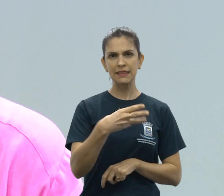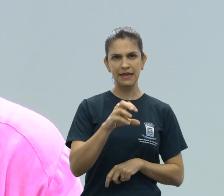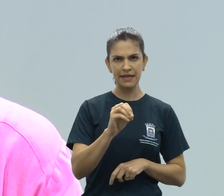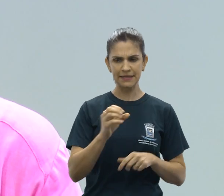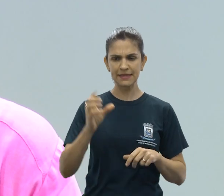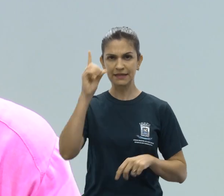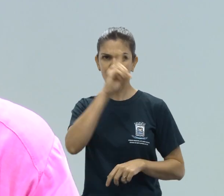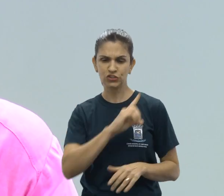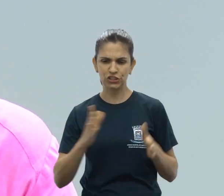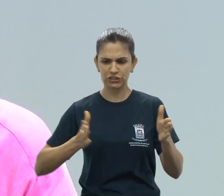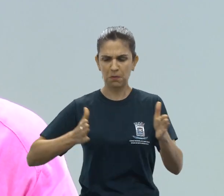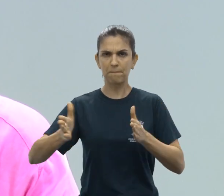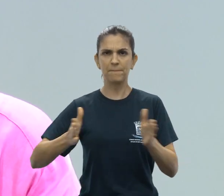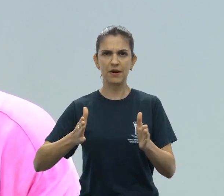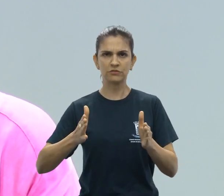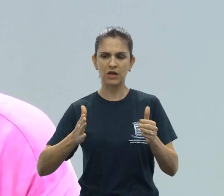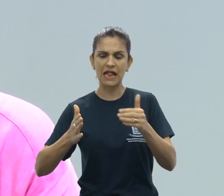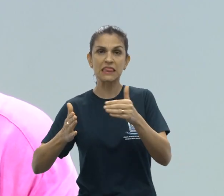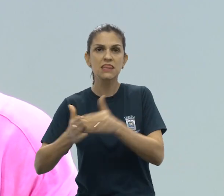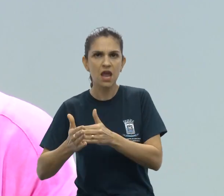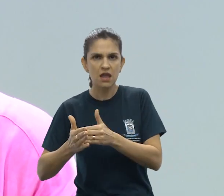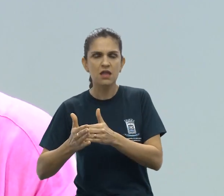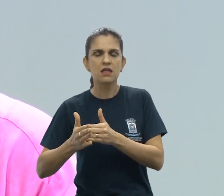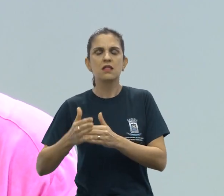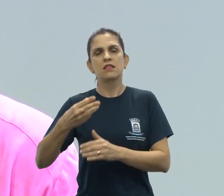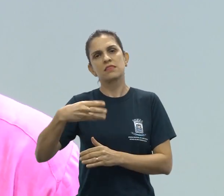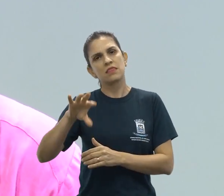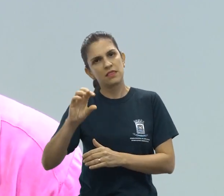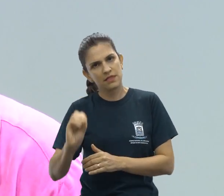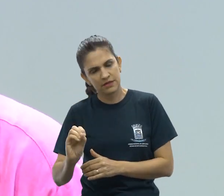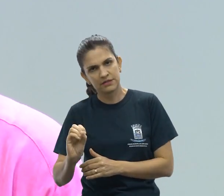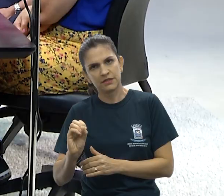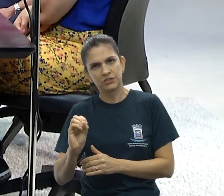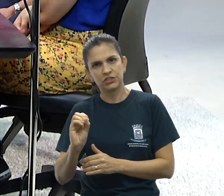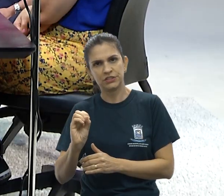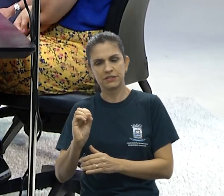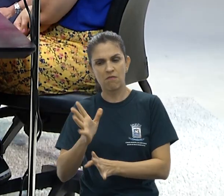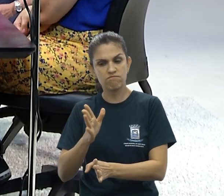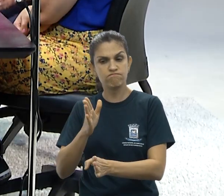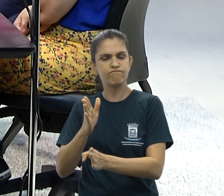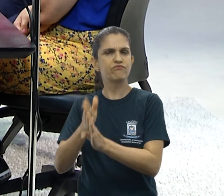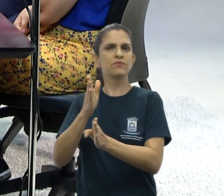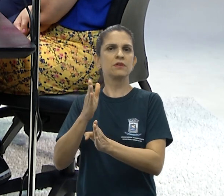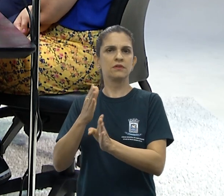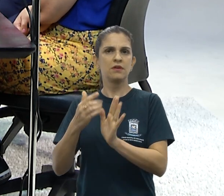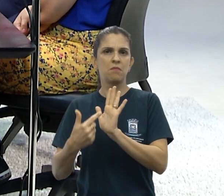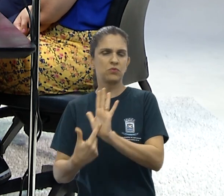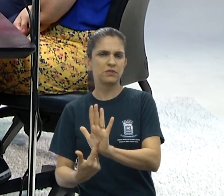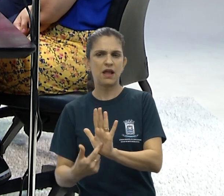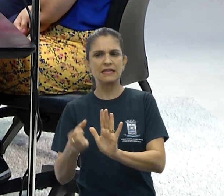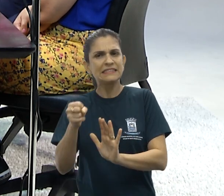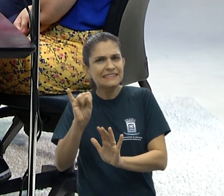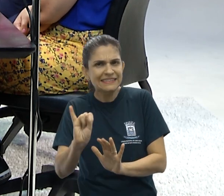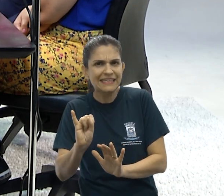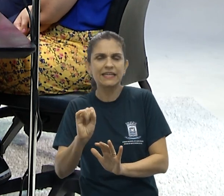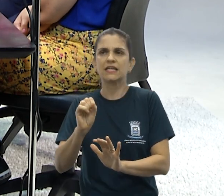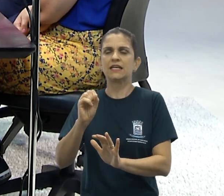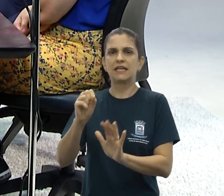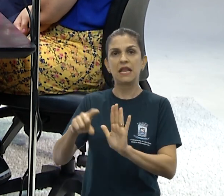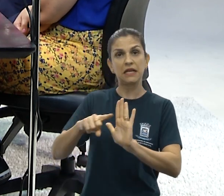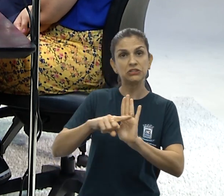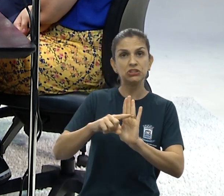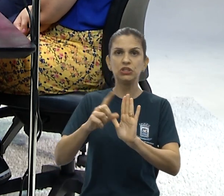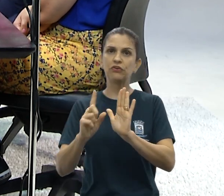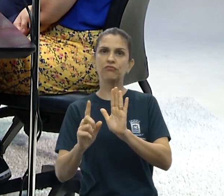em havendo uma suspeita de que pode ser uma neoplasia, né, um câncer. Então, esse é o primeiro prazo. Por